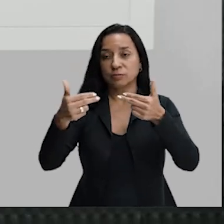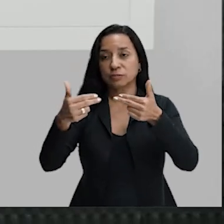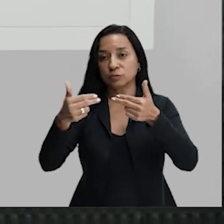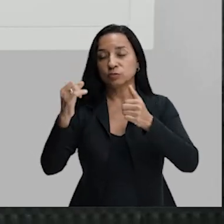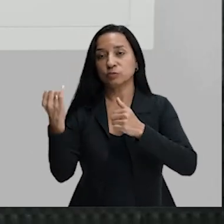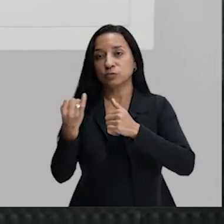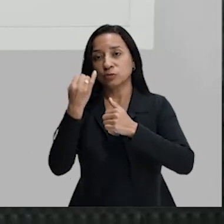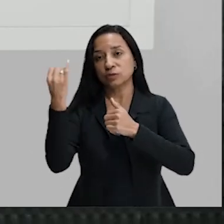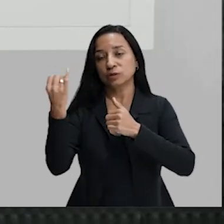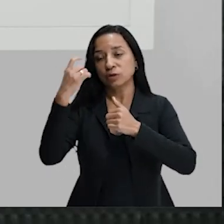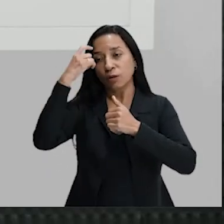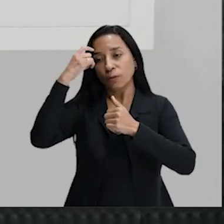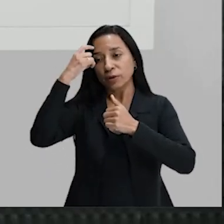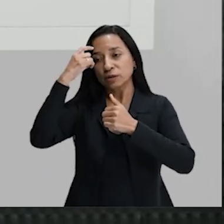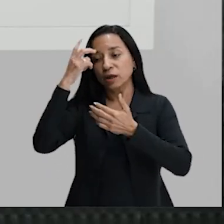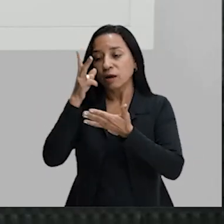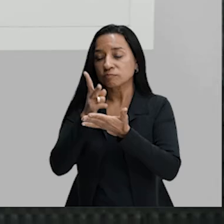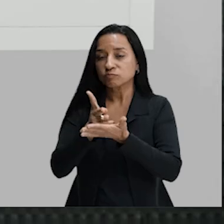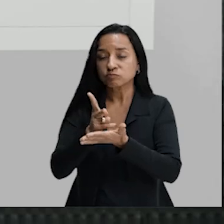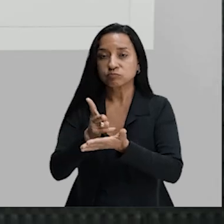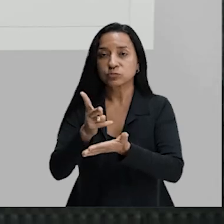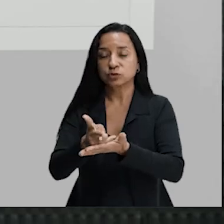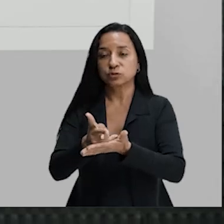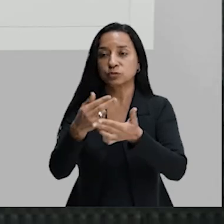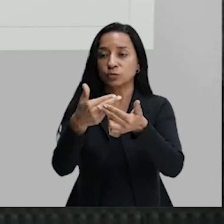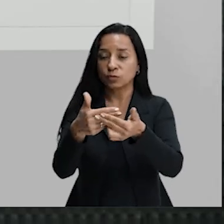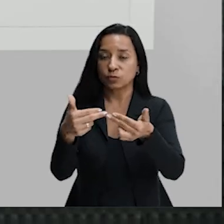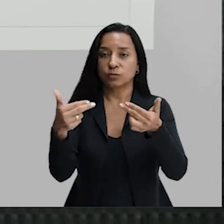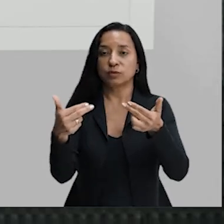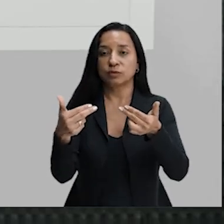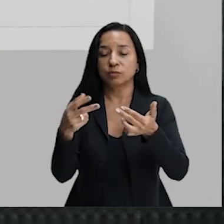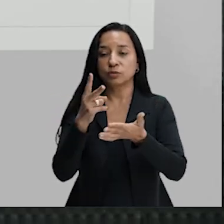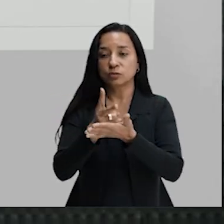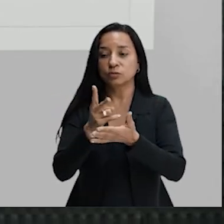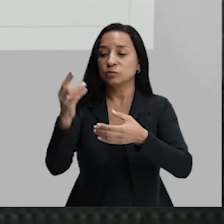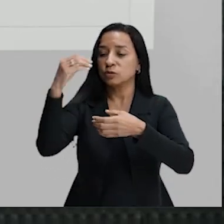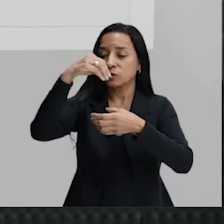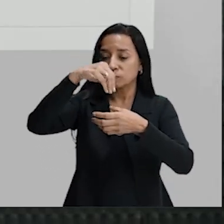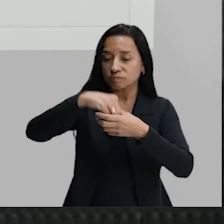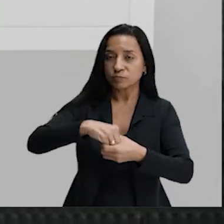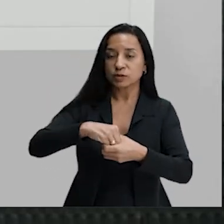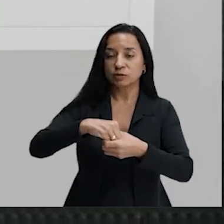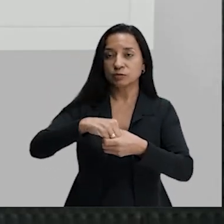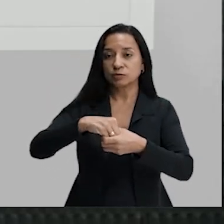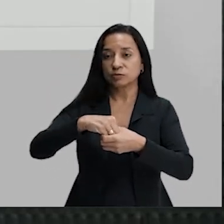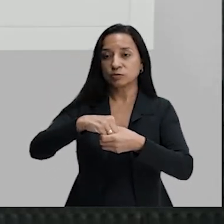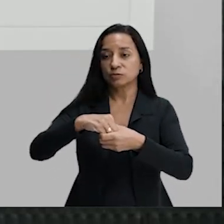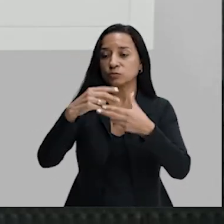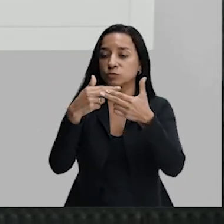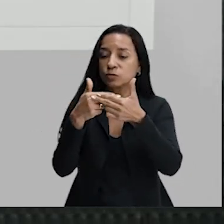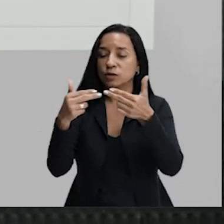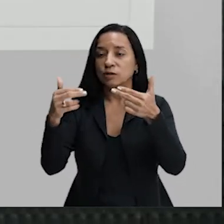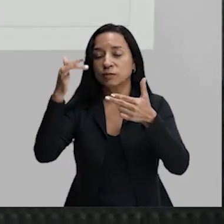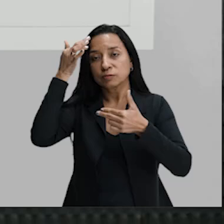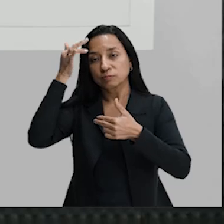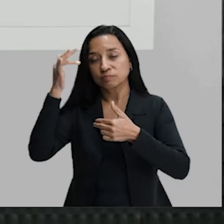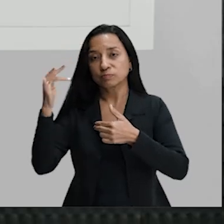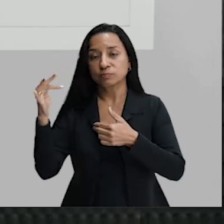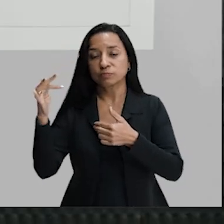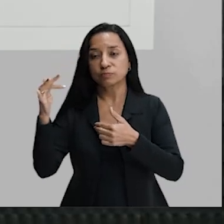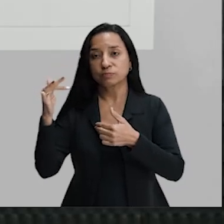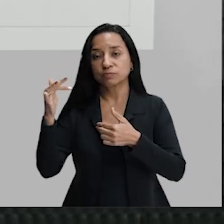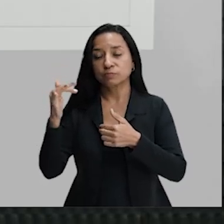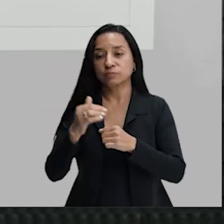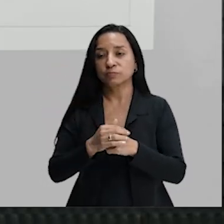Então, será um elemento contínuo dentro do elemento filosófico. Tá?